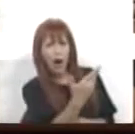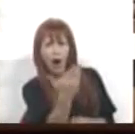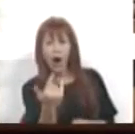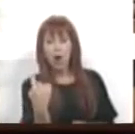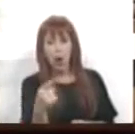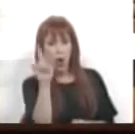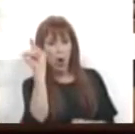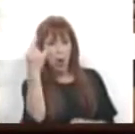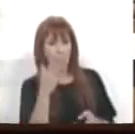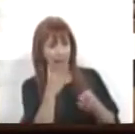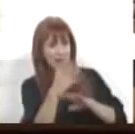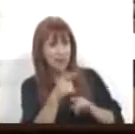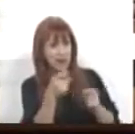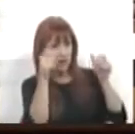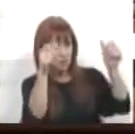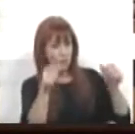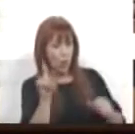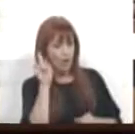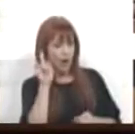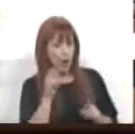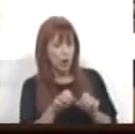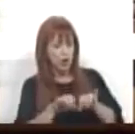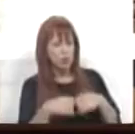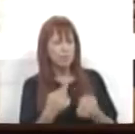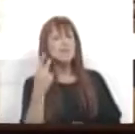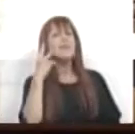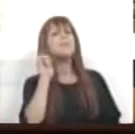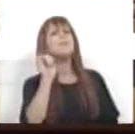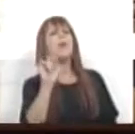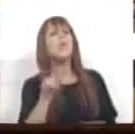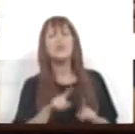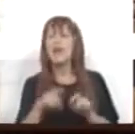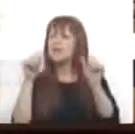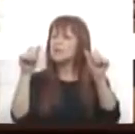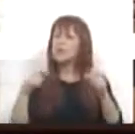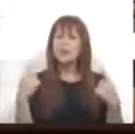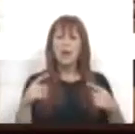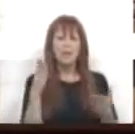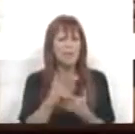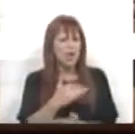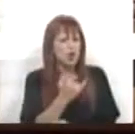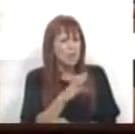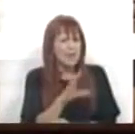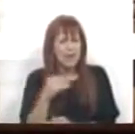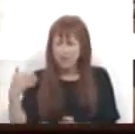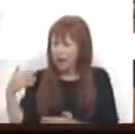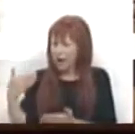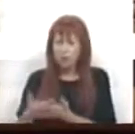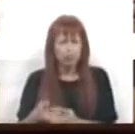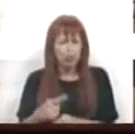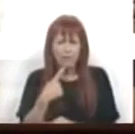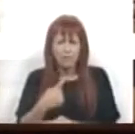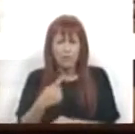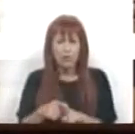que deveriam ter acesso a esta tarifa social. Mas vejamos bem, esta tarifa que existe desde 2010 já